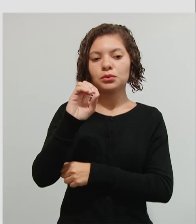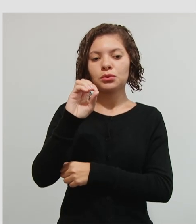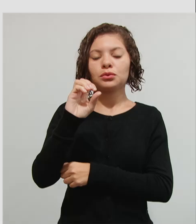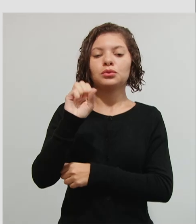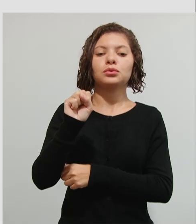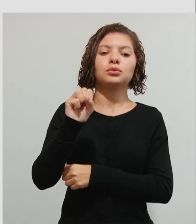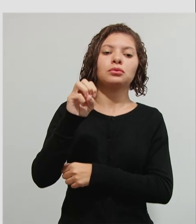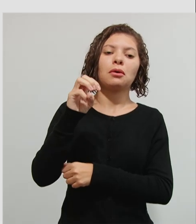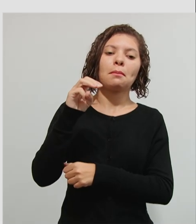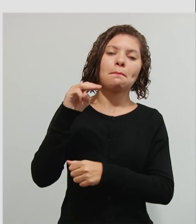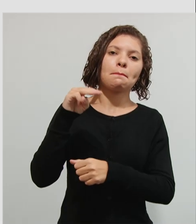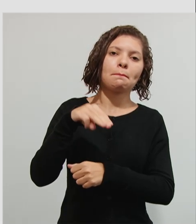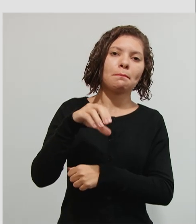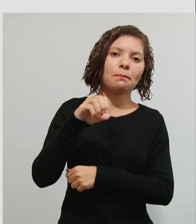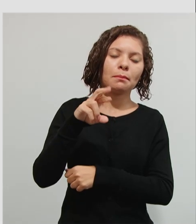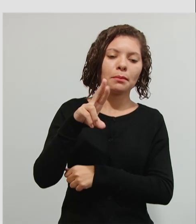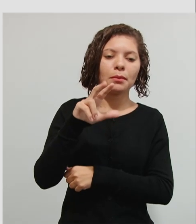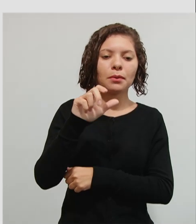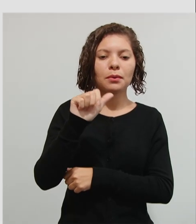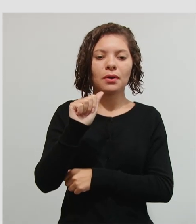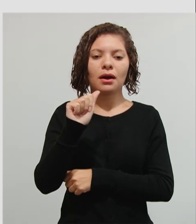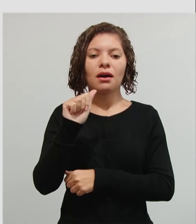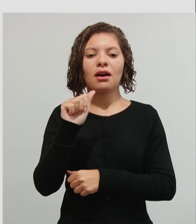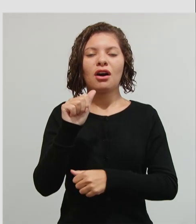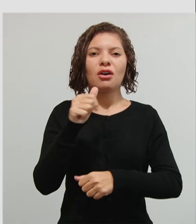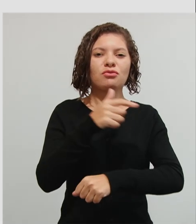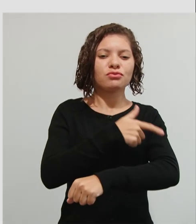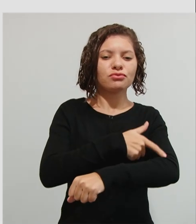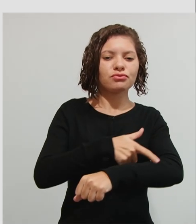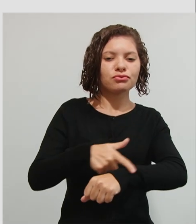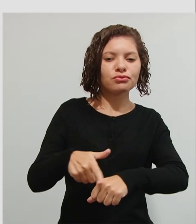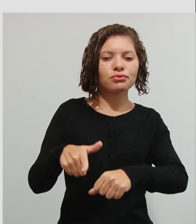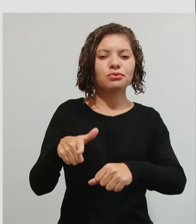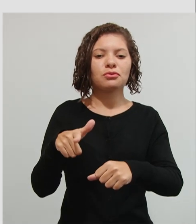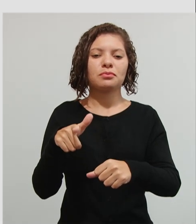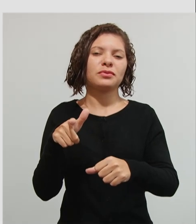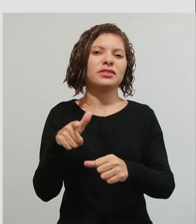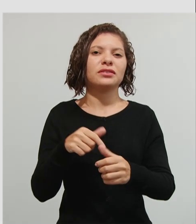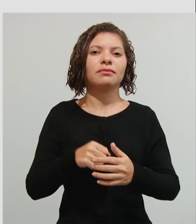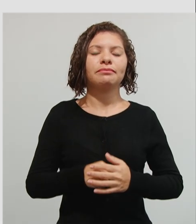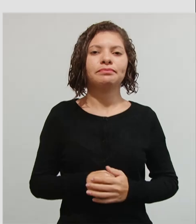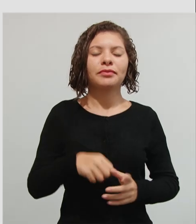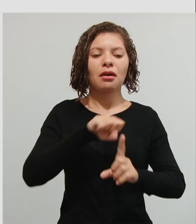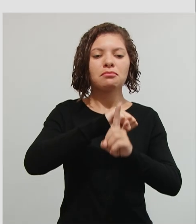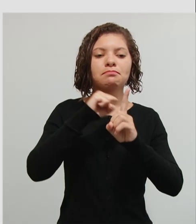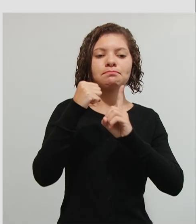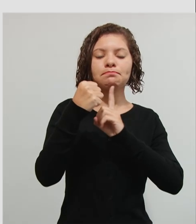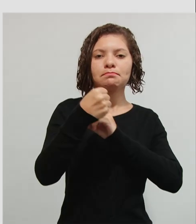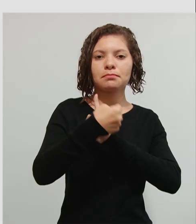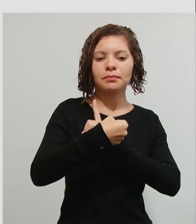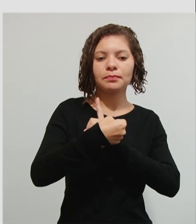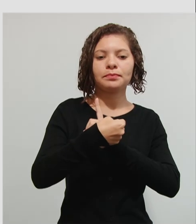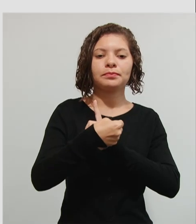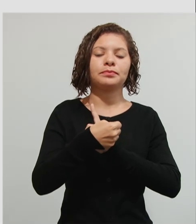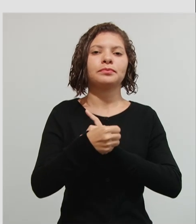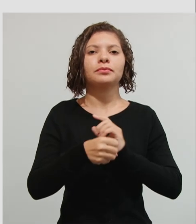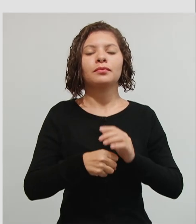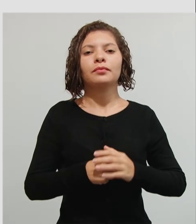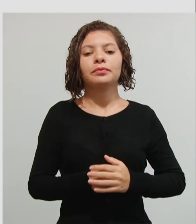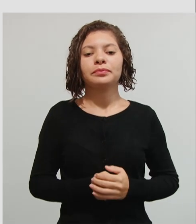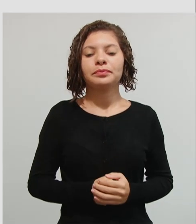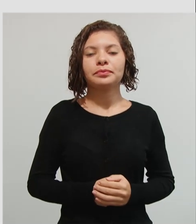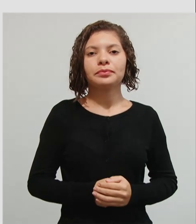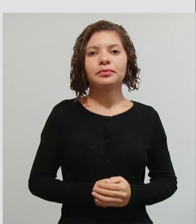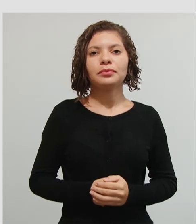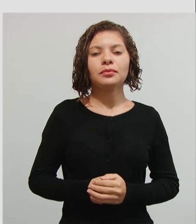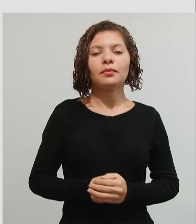expectativas sociais, ou podem ser explícitos, como, por exemplo, coisas mais tangíveis, pagamento, bônus, multas, leis,